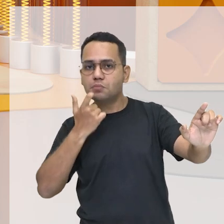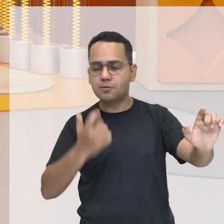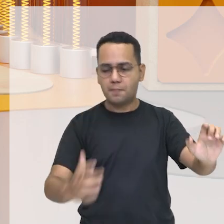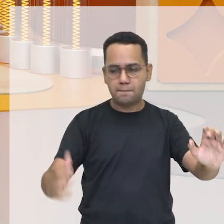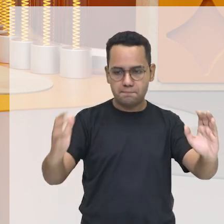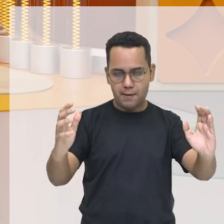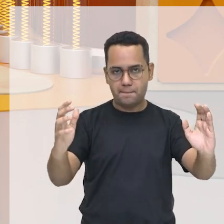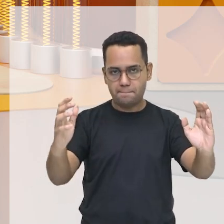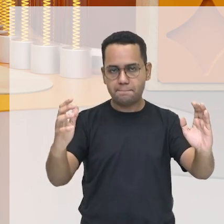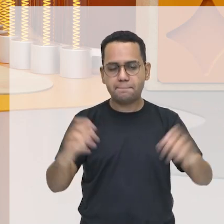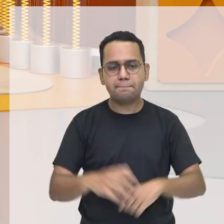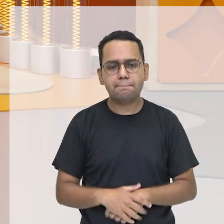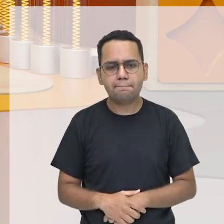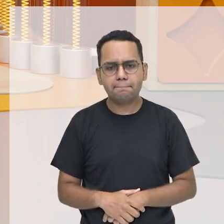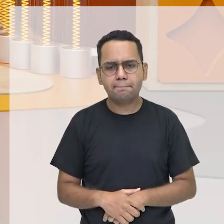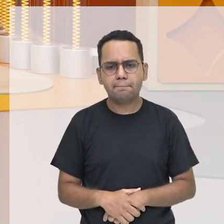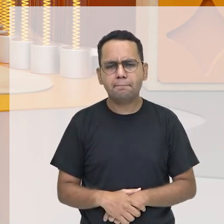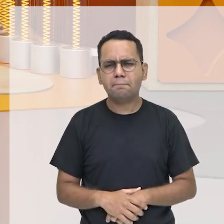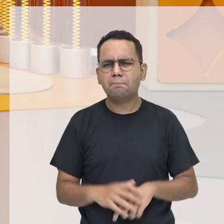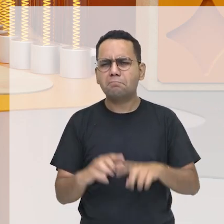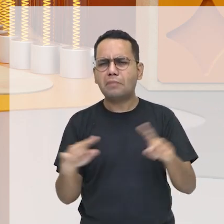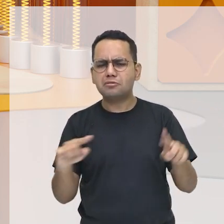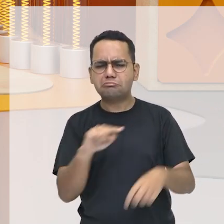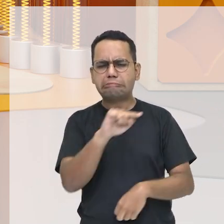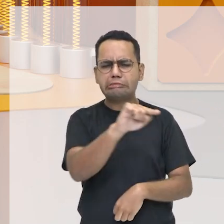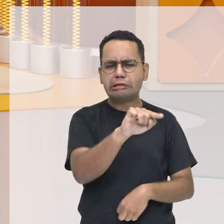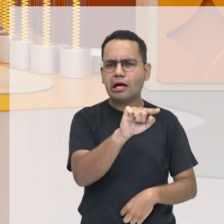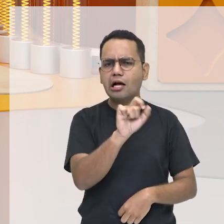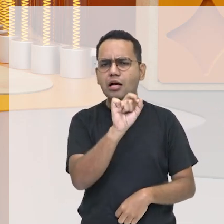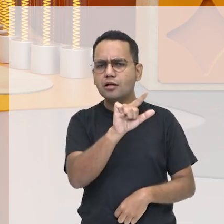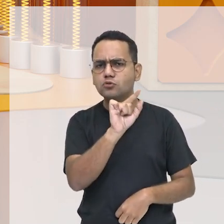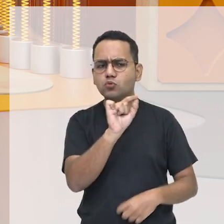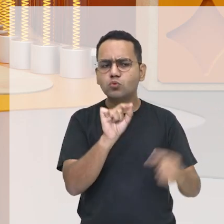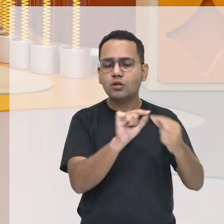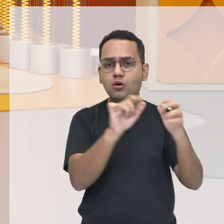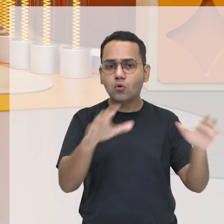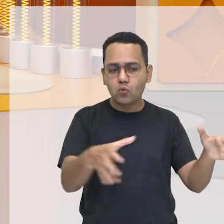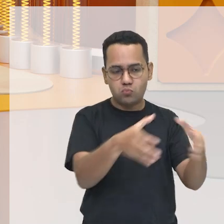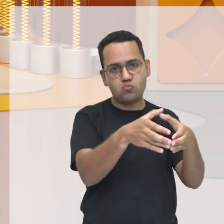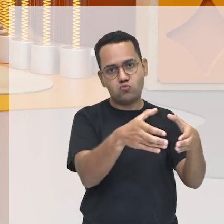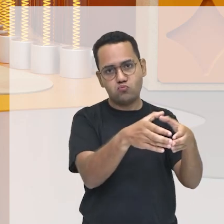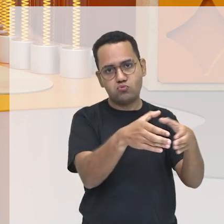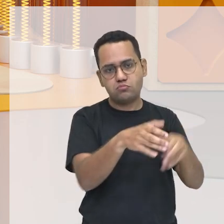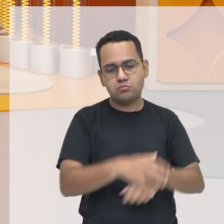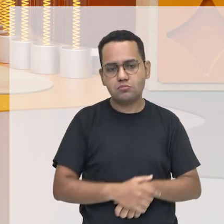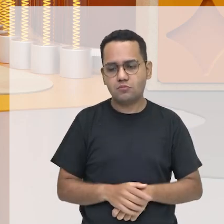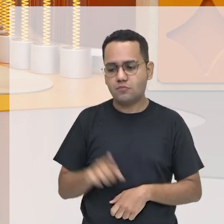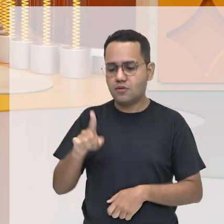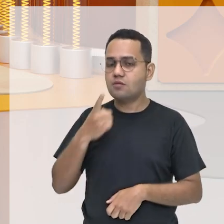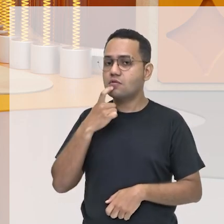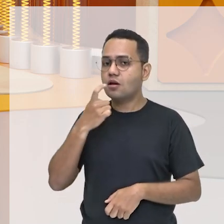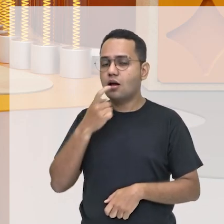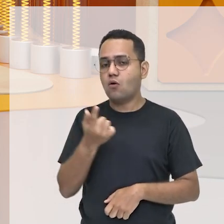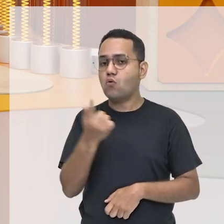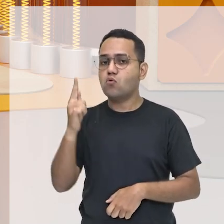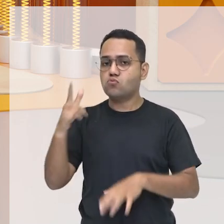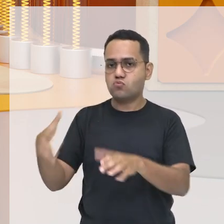isso? Então essa parte azul dizia respeito a um grupo, a parte vermelha